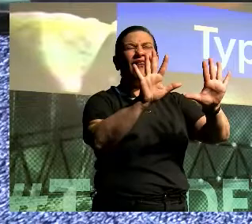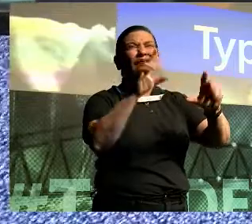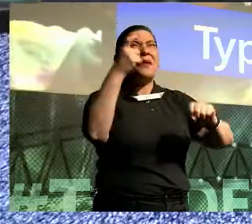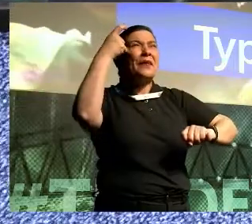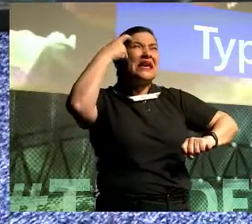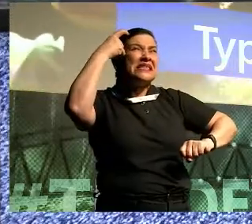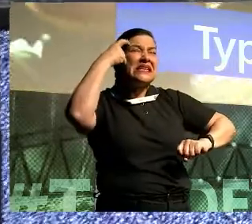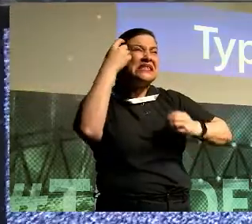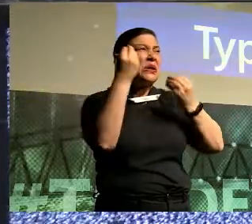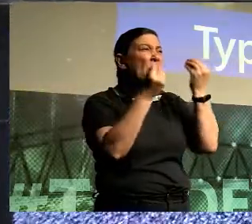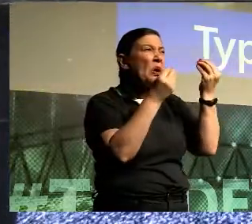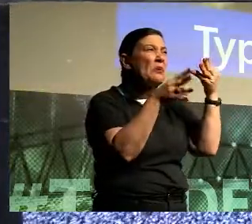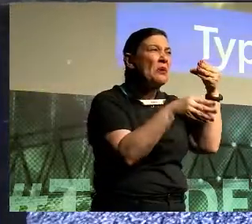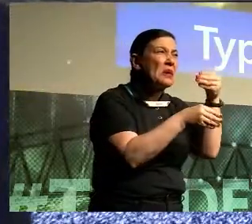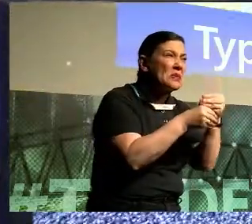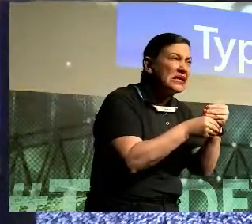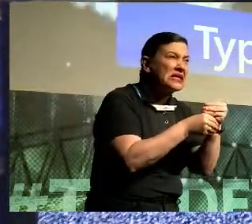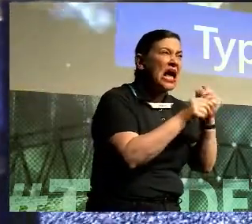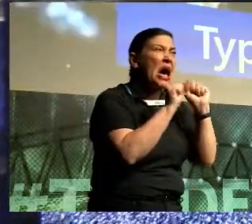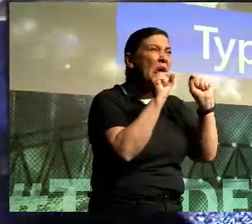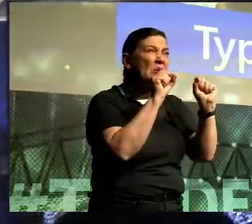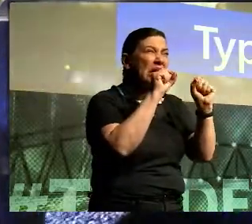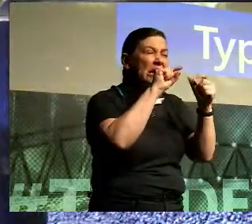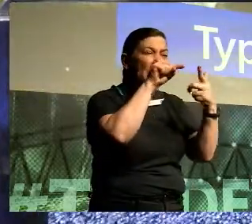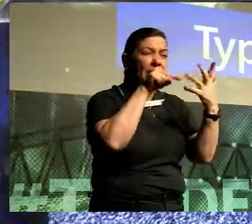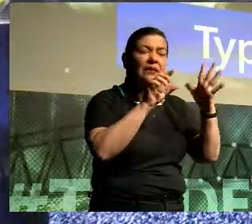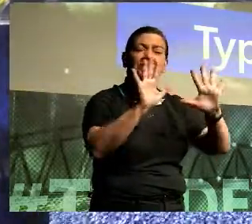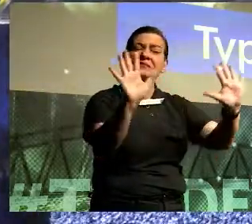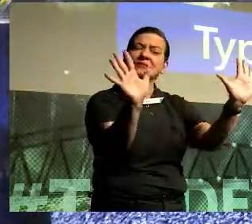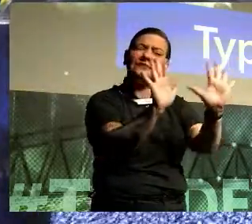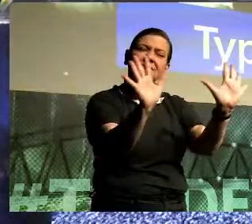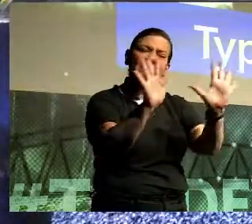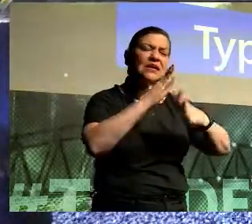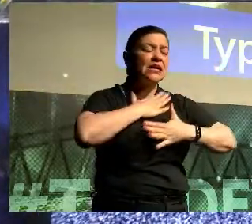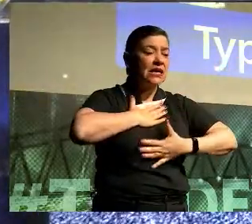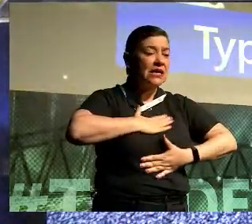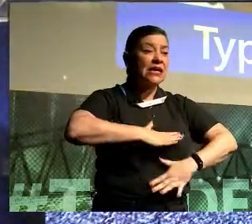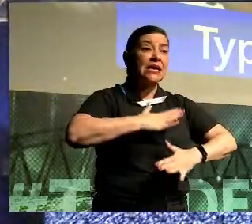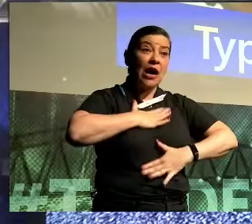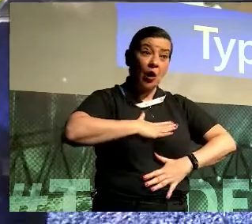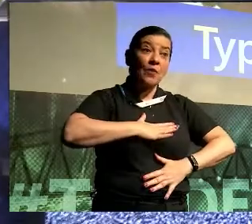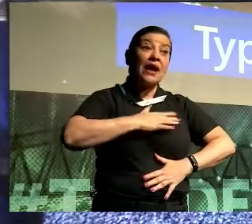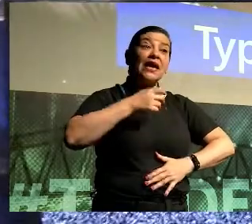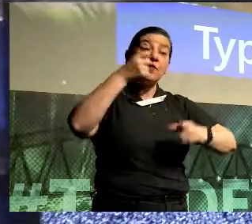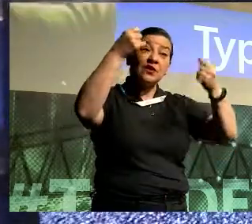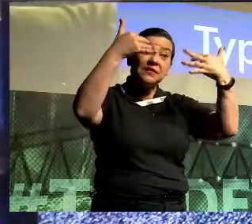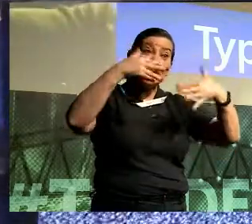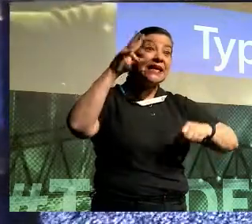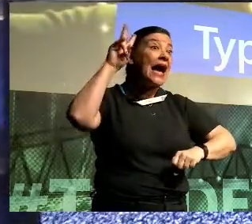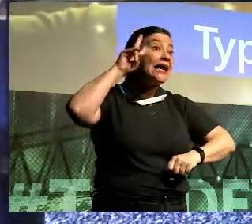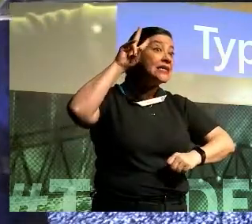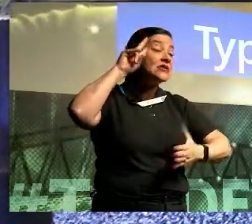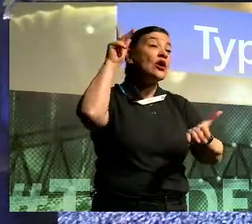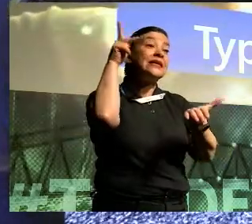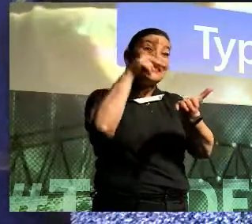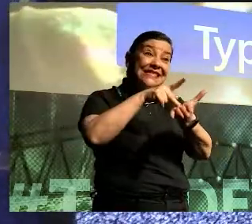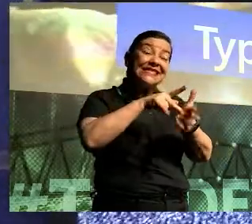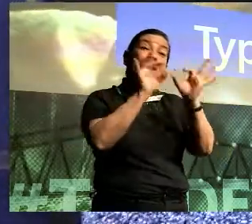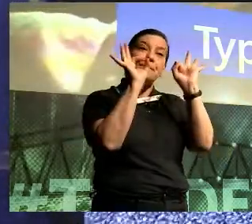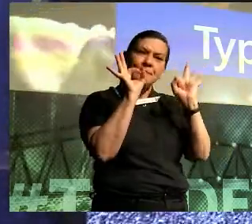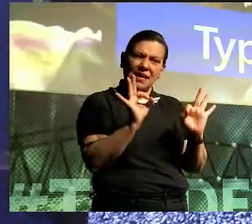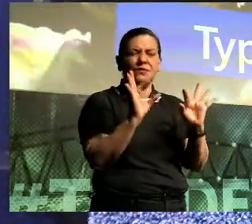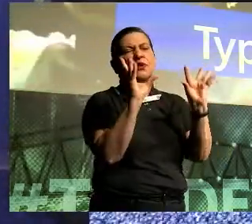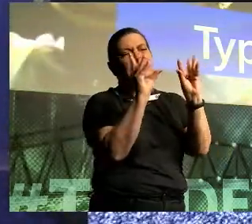implementação. Essa é uma palestra recheada de casos de exemplos reais, simplificados, obviamente, aqui para a